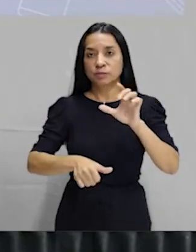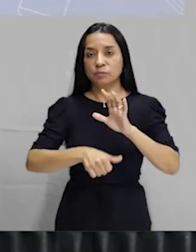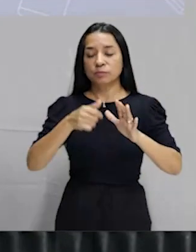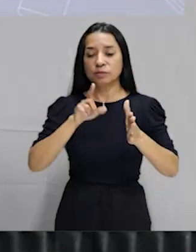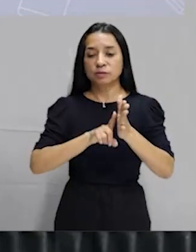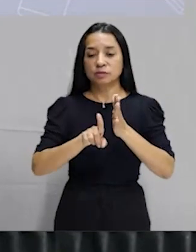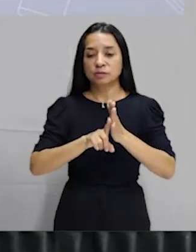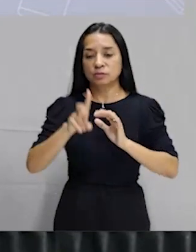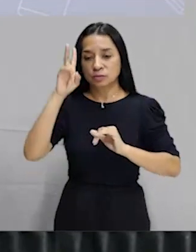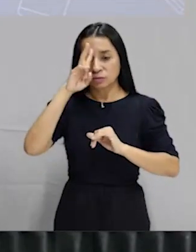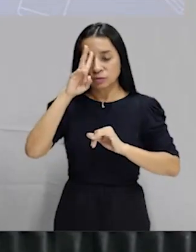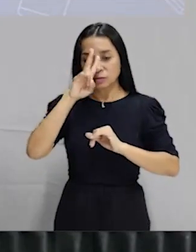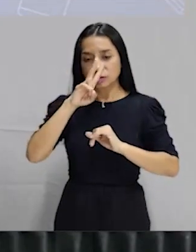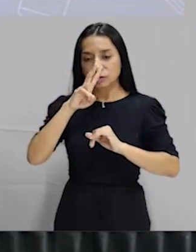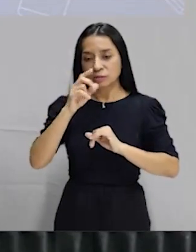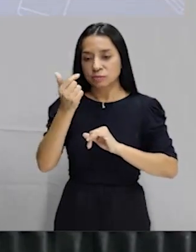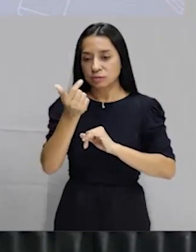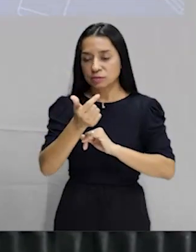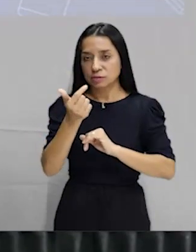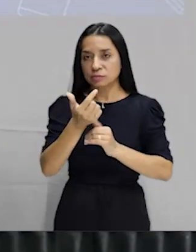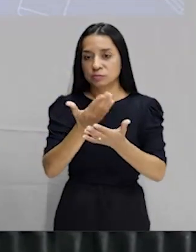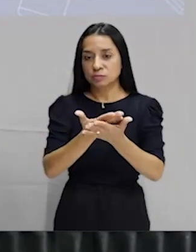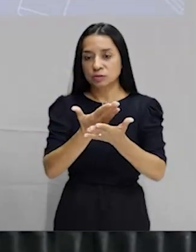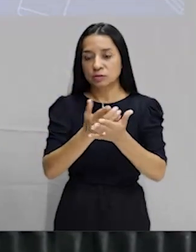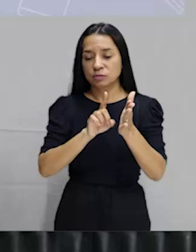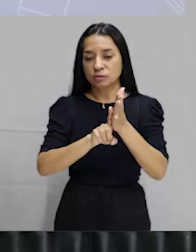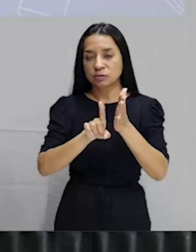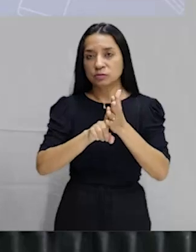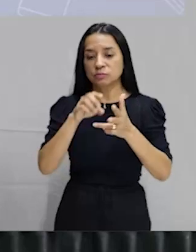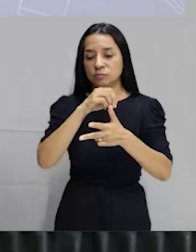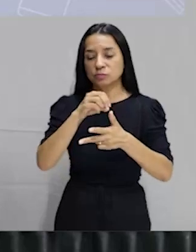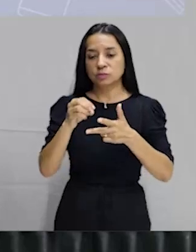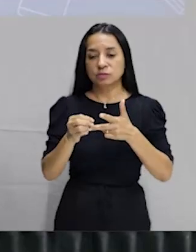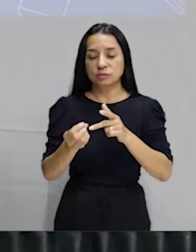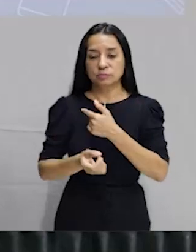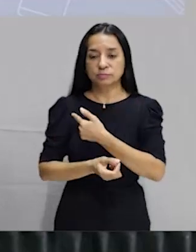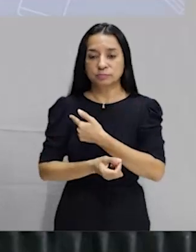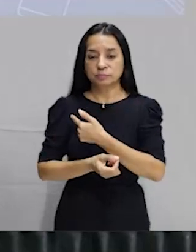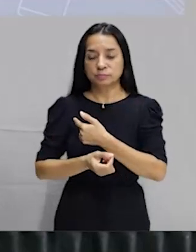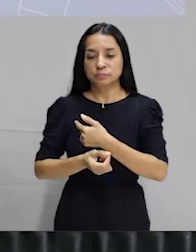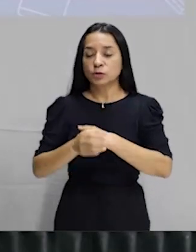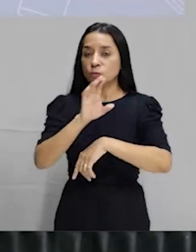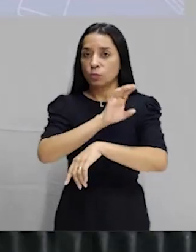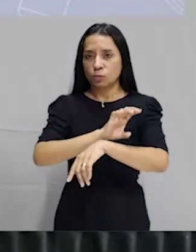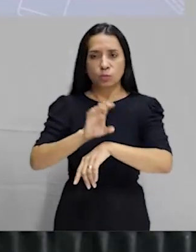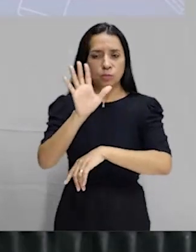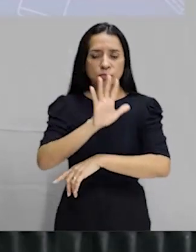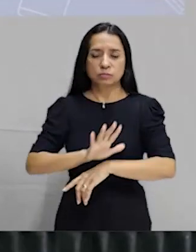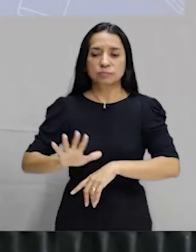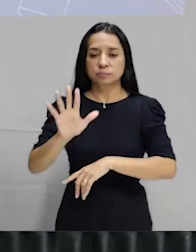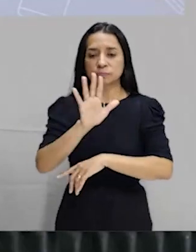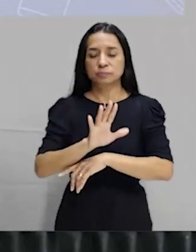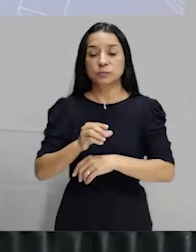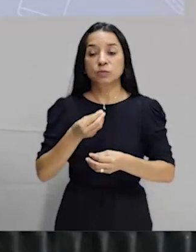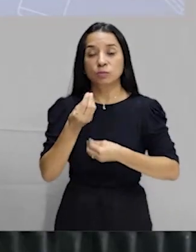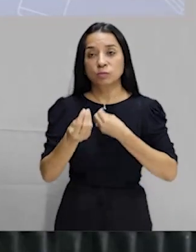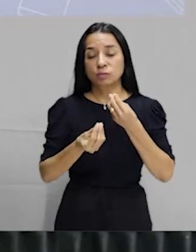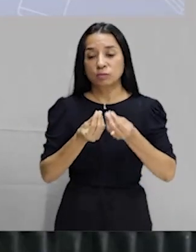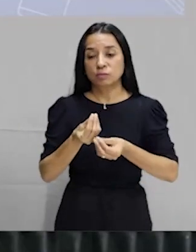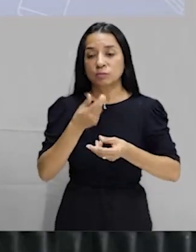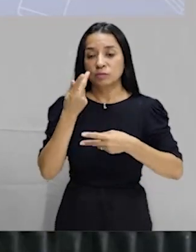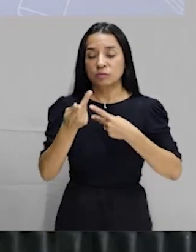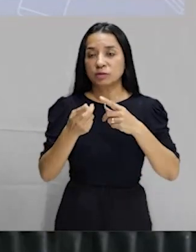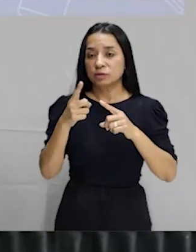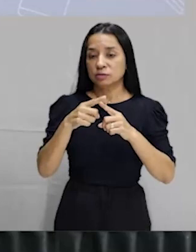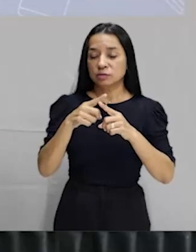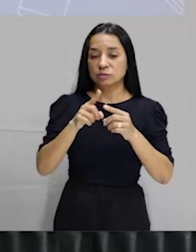questão. Lembra que a gente está na parte 2 de questão do Enem. Não só Enem, tá? Enem e concursos em geral. Como eu te disse, nesse tipo